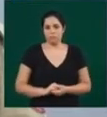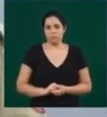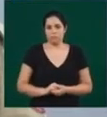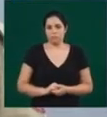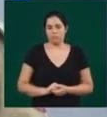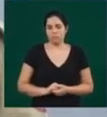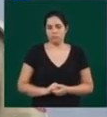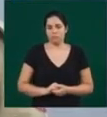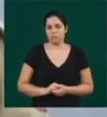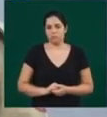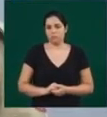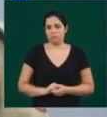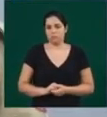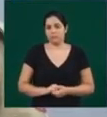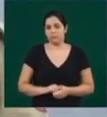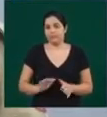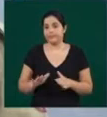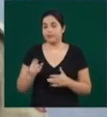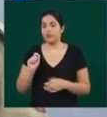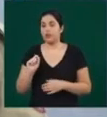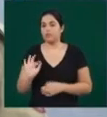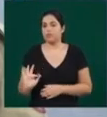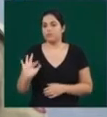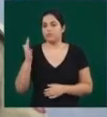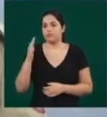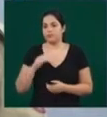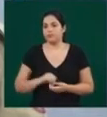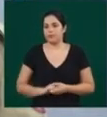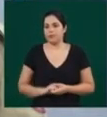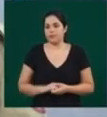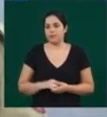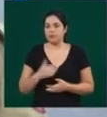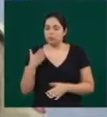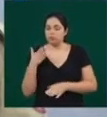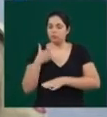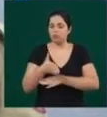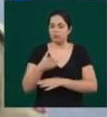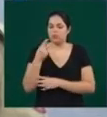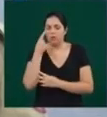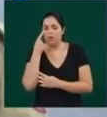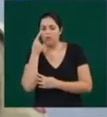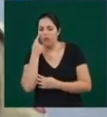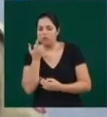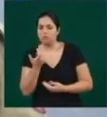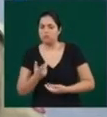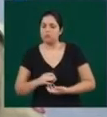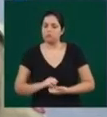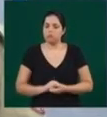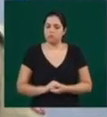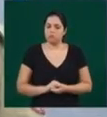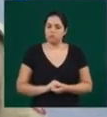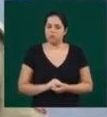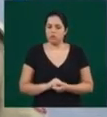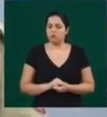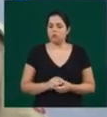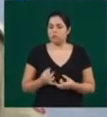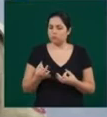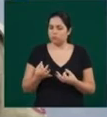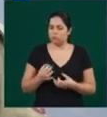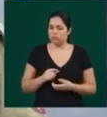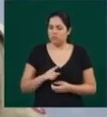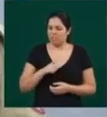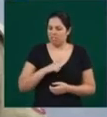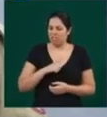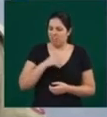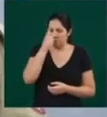ali na hora. Nesse momento, o preventivo nosso ele já age, né, de questão de abordagem, se não